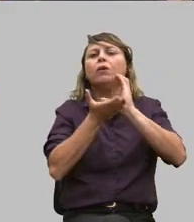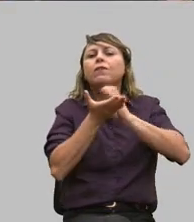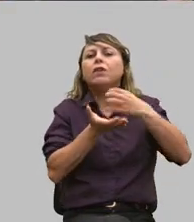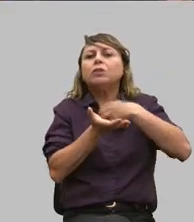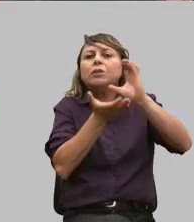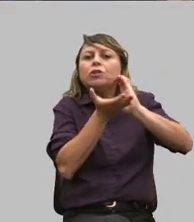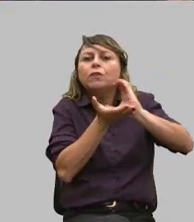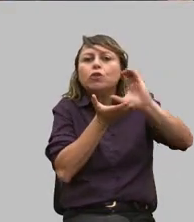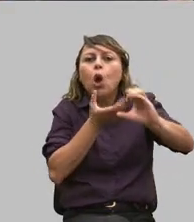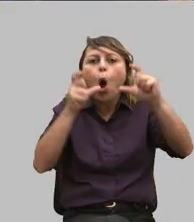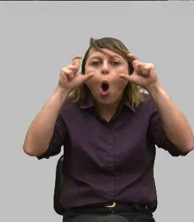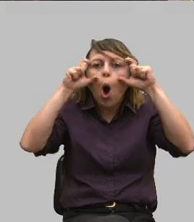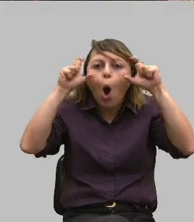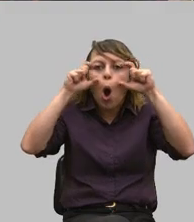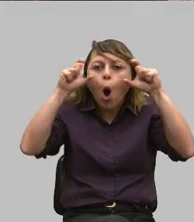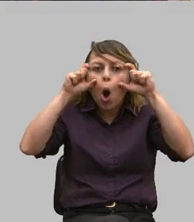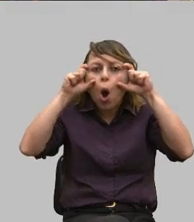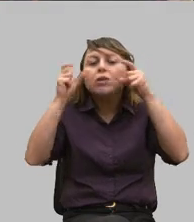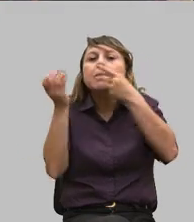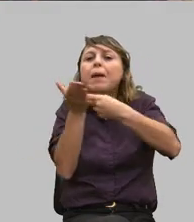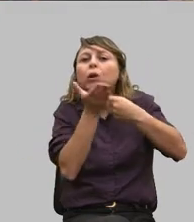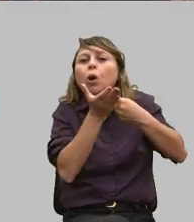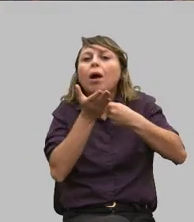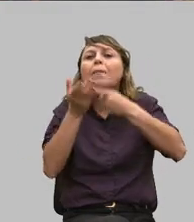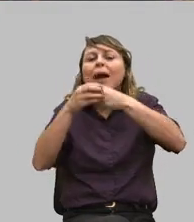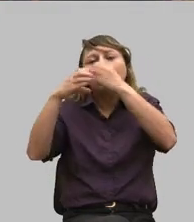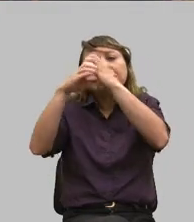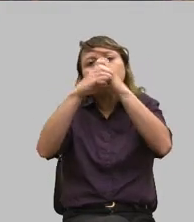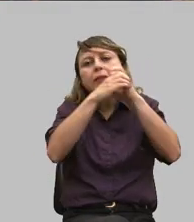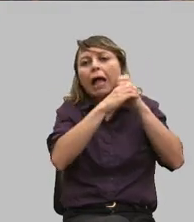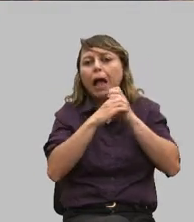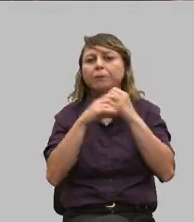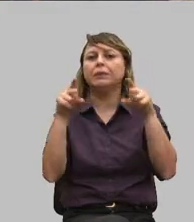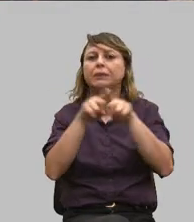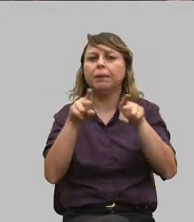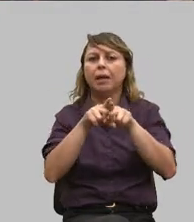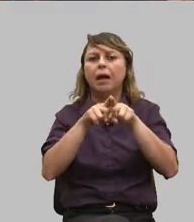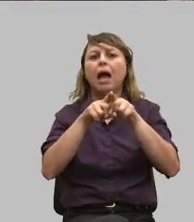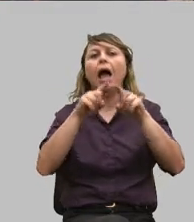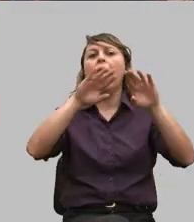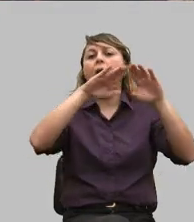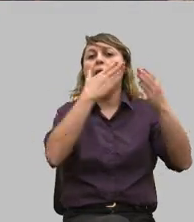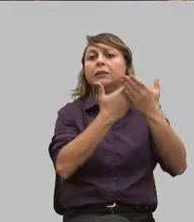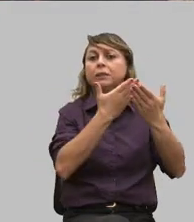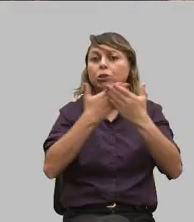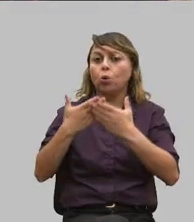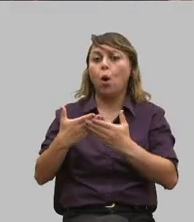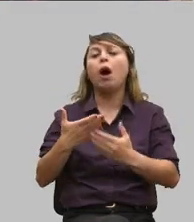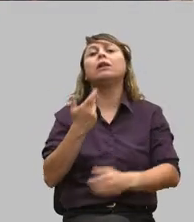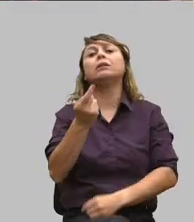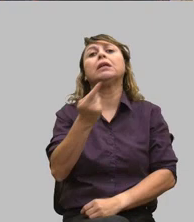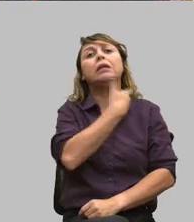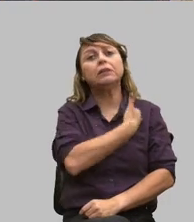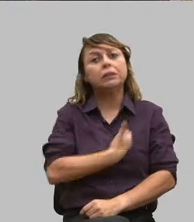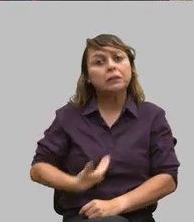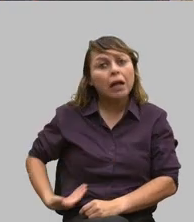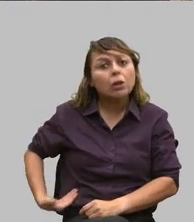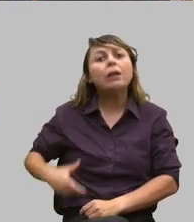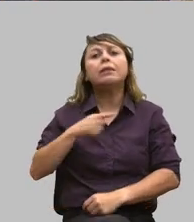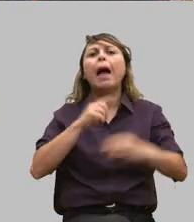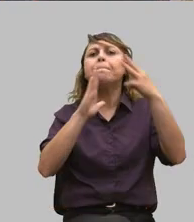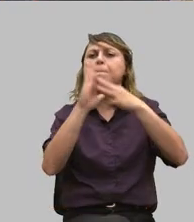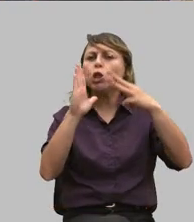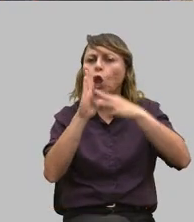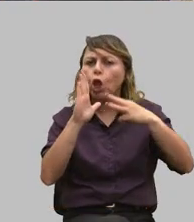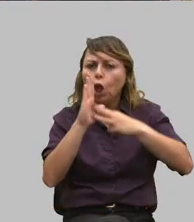óculos e para as consultas de um valor diferenciado mas as escolas estaduais né Igor ela sim dentro da metodologia